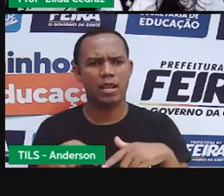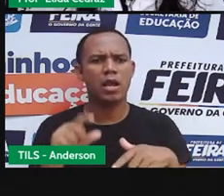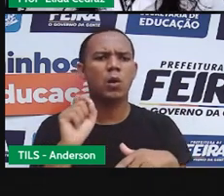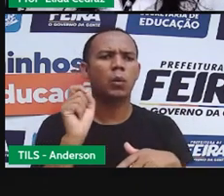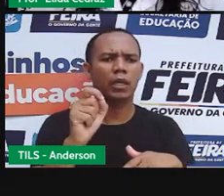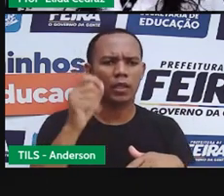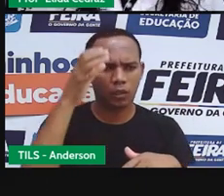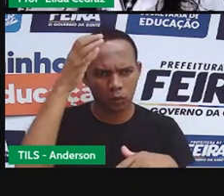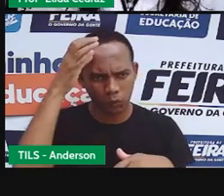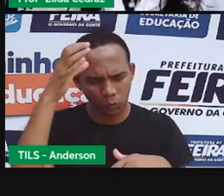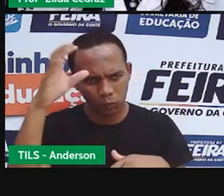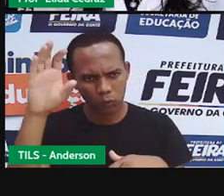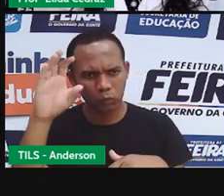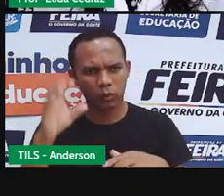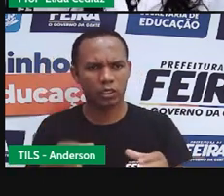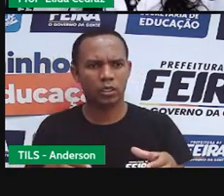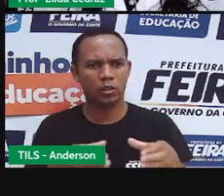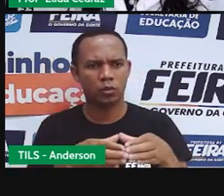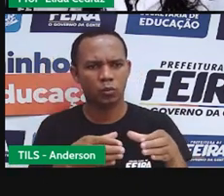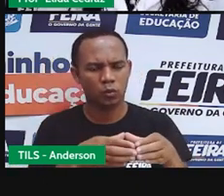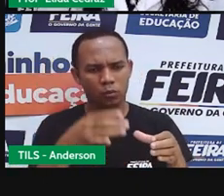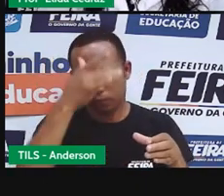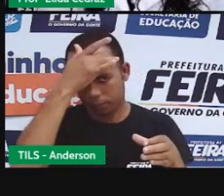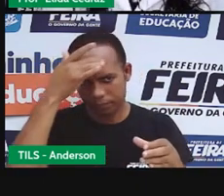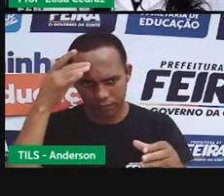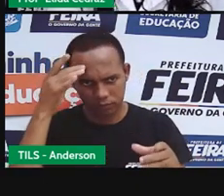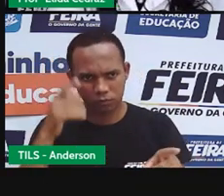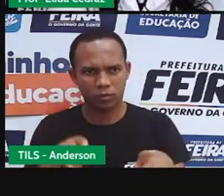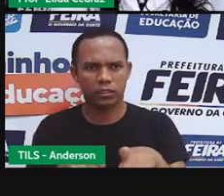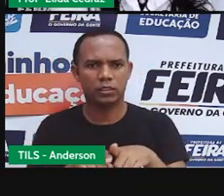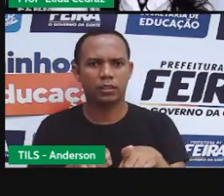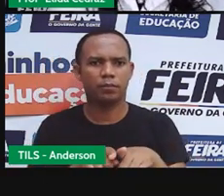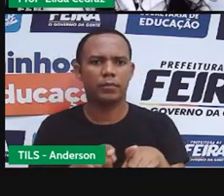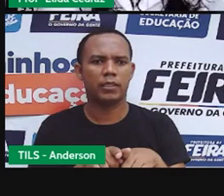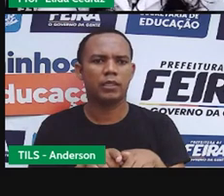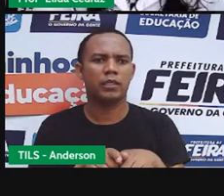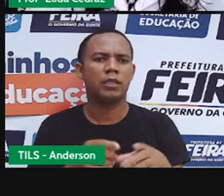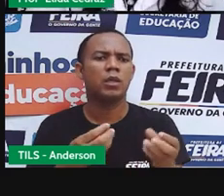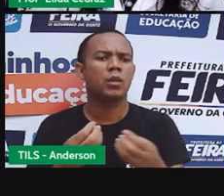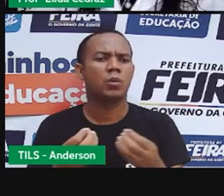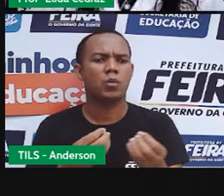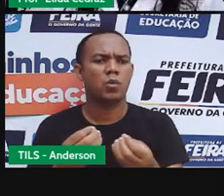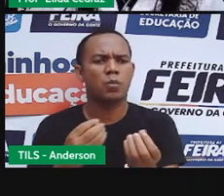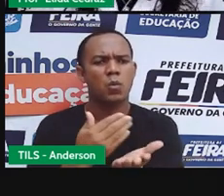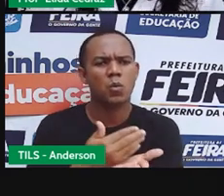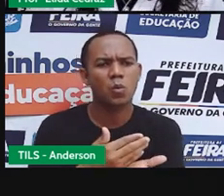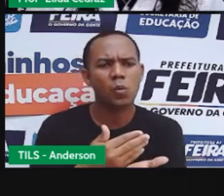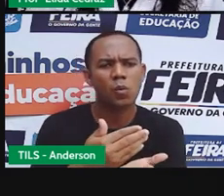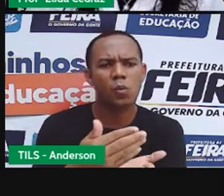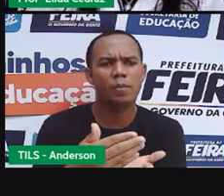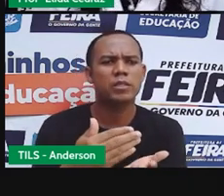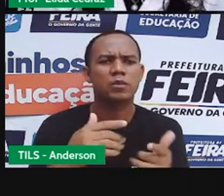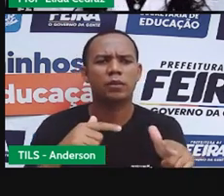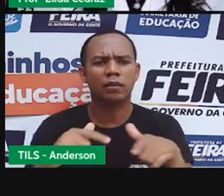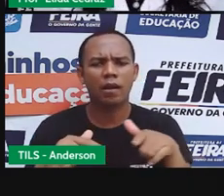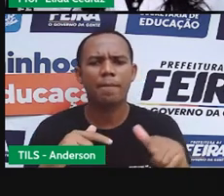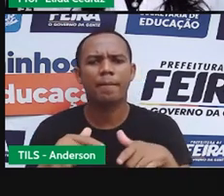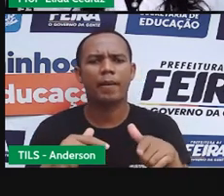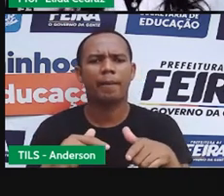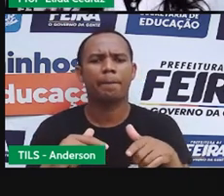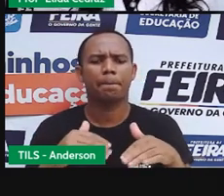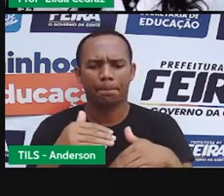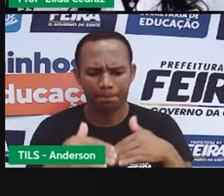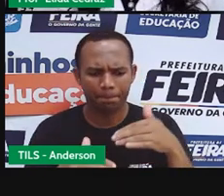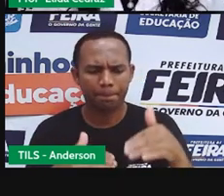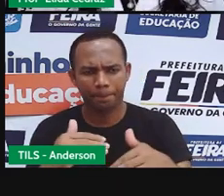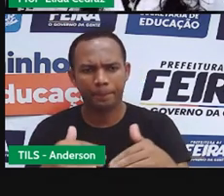povos, principalmente aqueles que foram os fundadores do nosso país. Por isso que nós